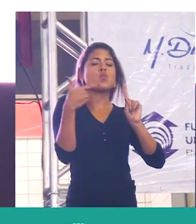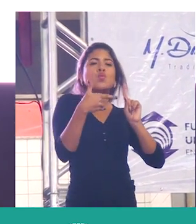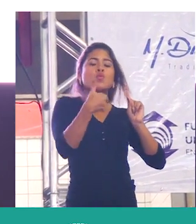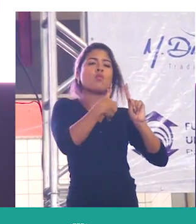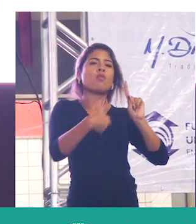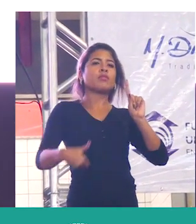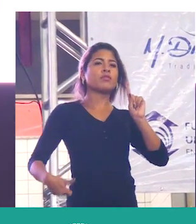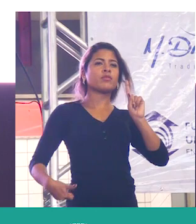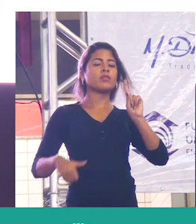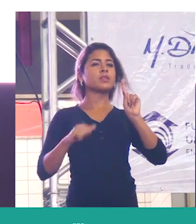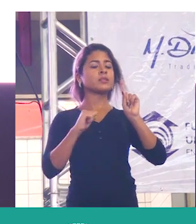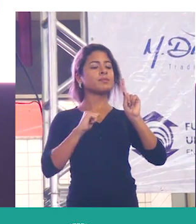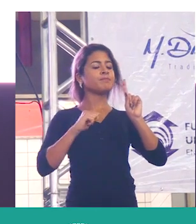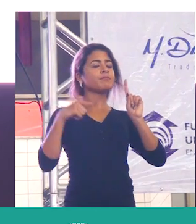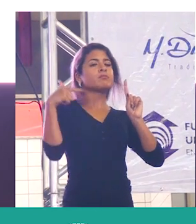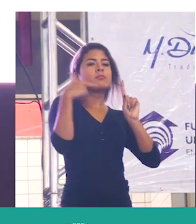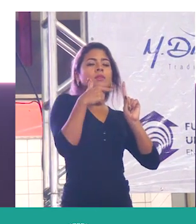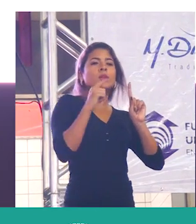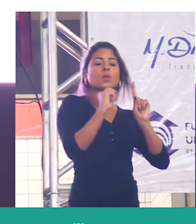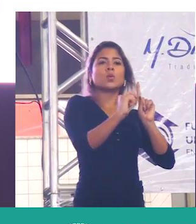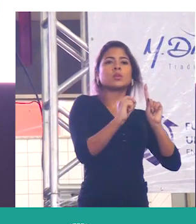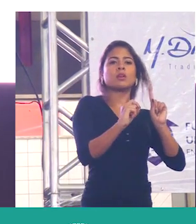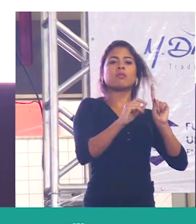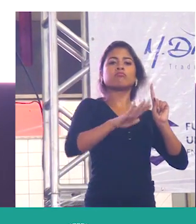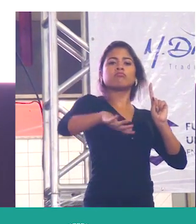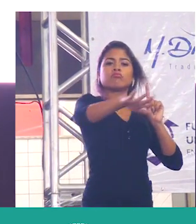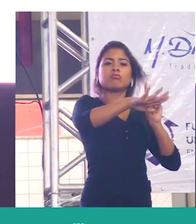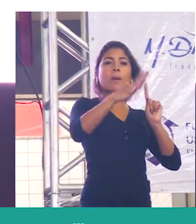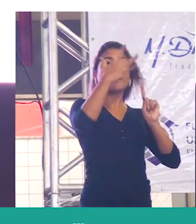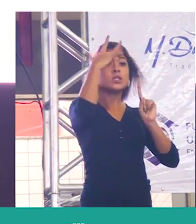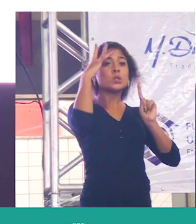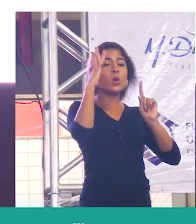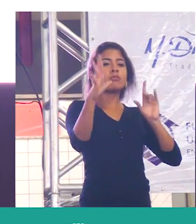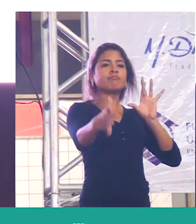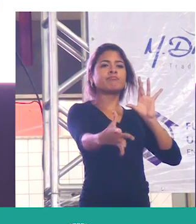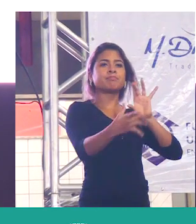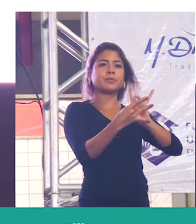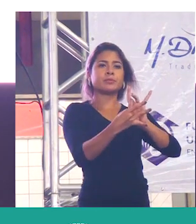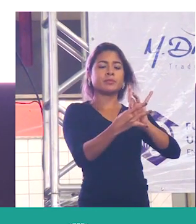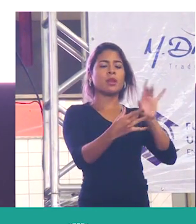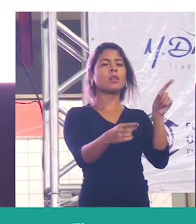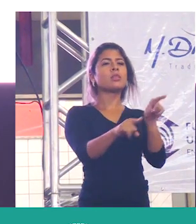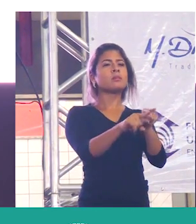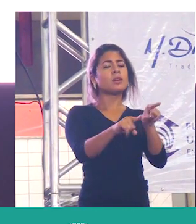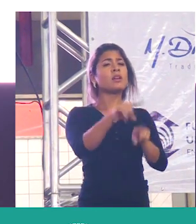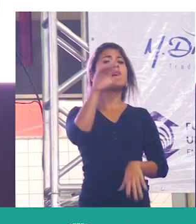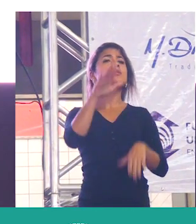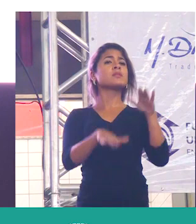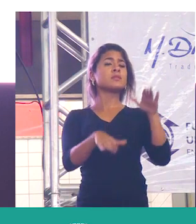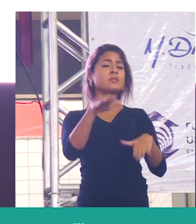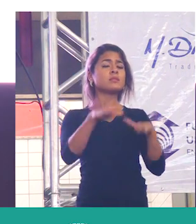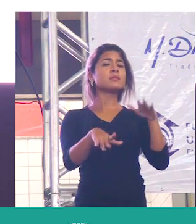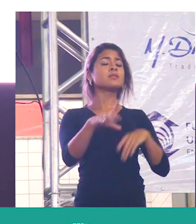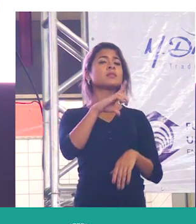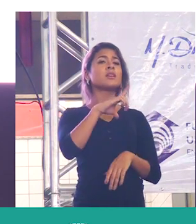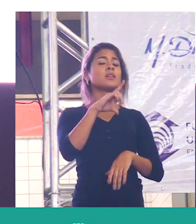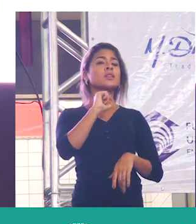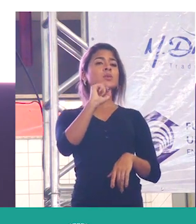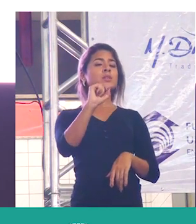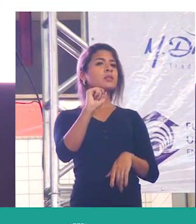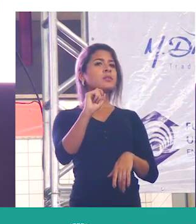tudo aquilo que ele representa para com o povo. E normalmente é um fenômeno